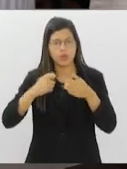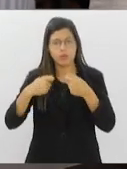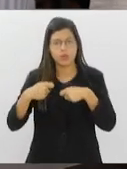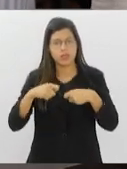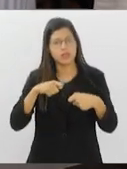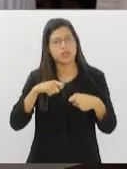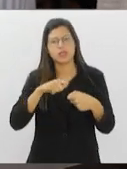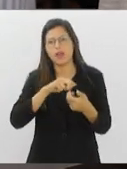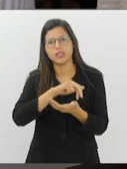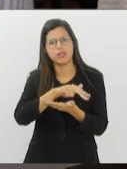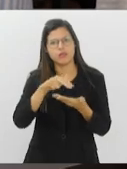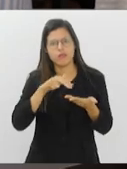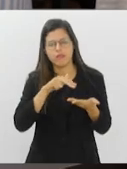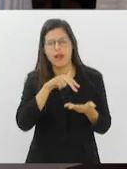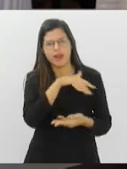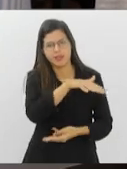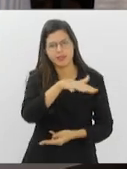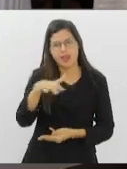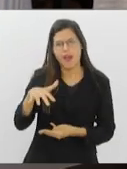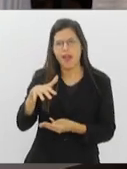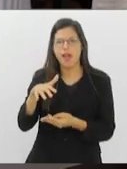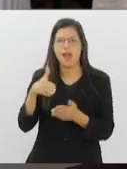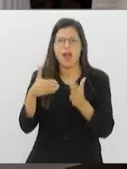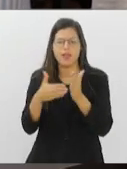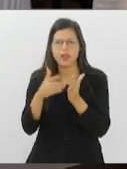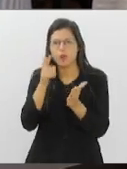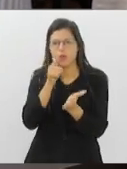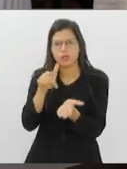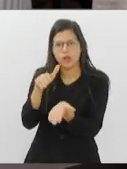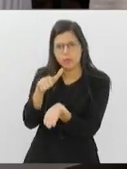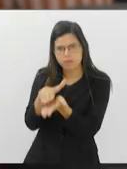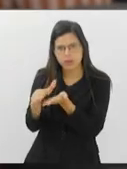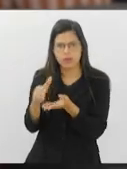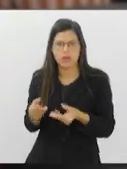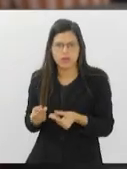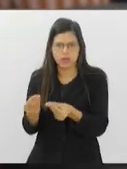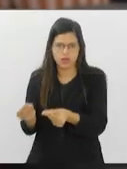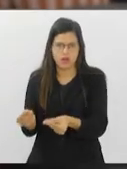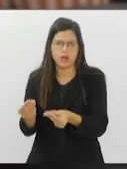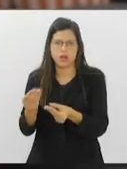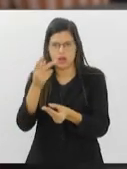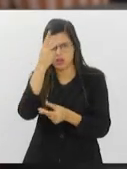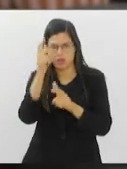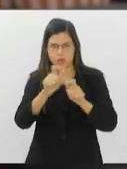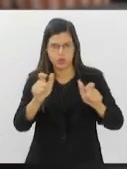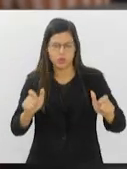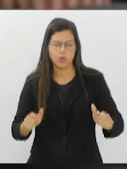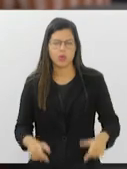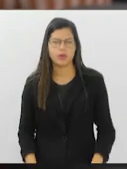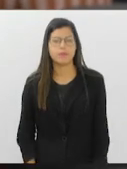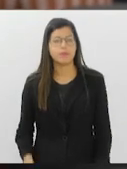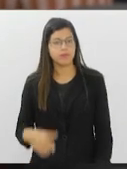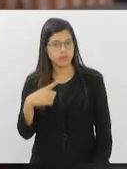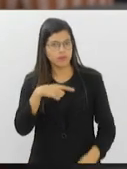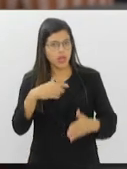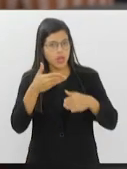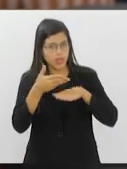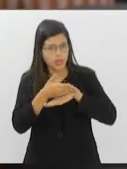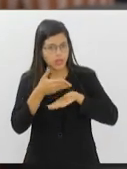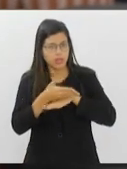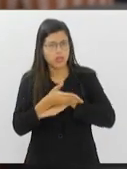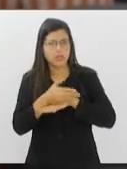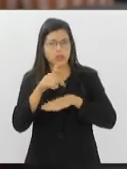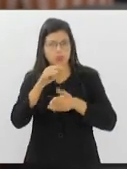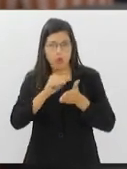vários setores até que a cópia possa ser de fato entregue ao paciente. Ela tem sim acesso a esse prontuário, é direito